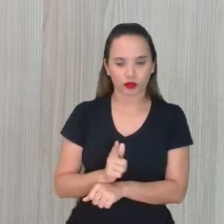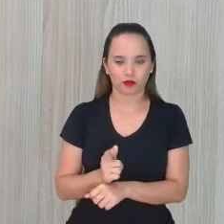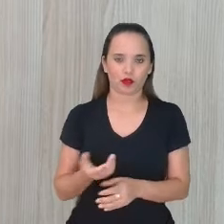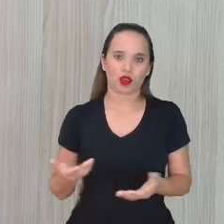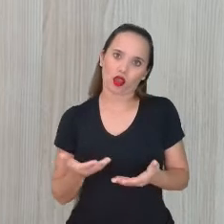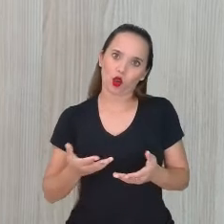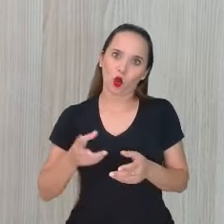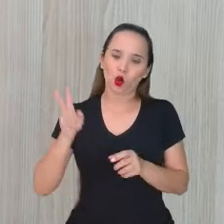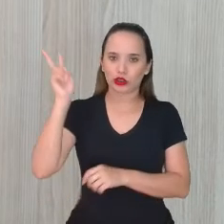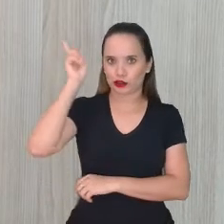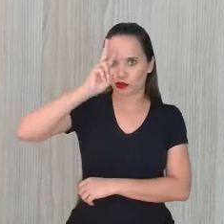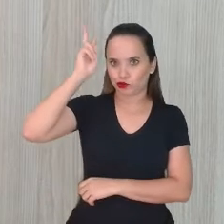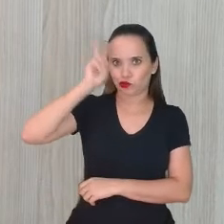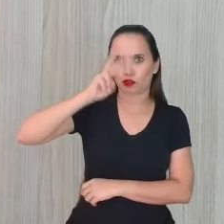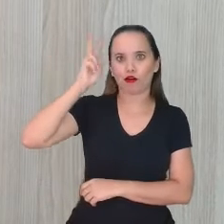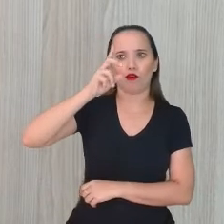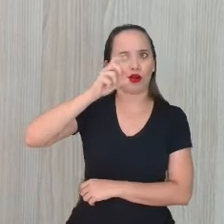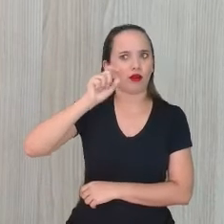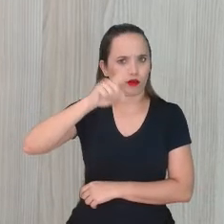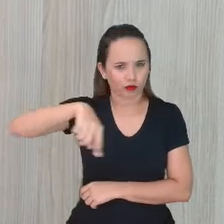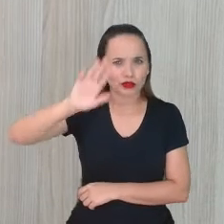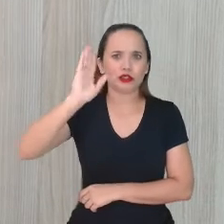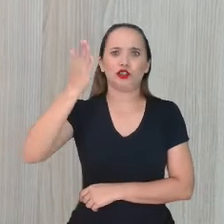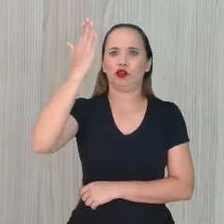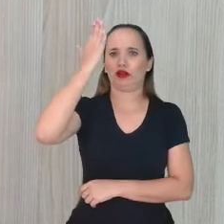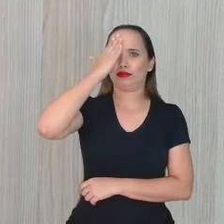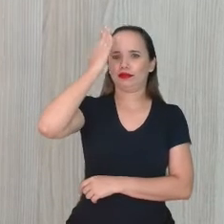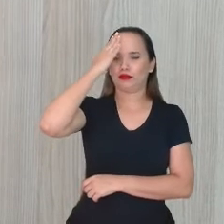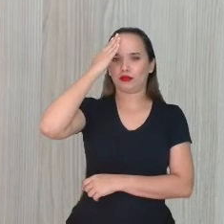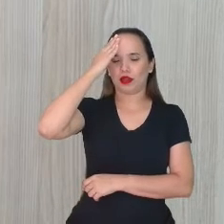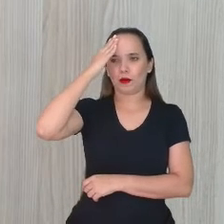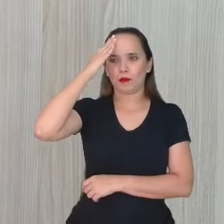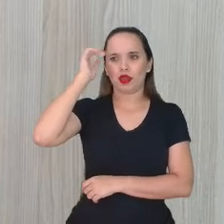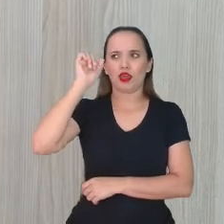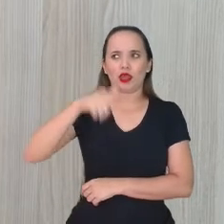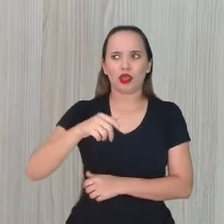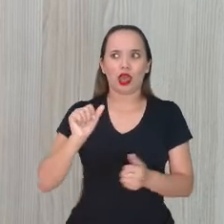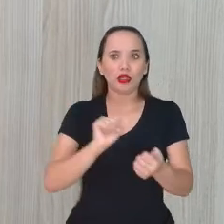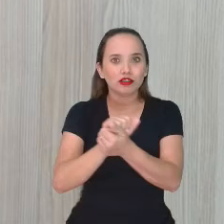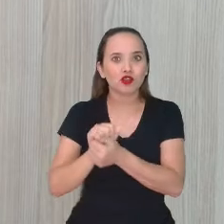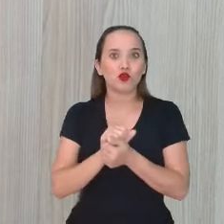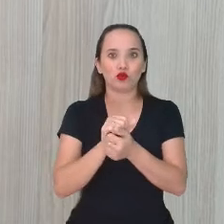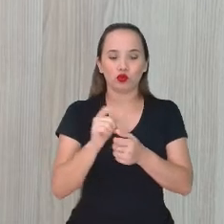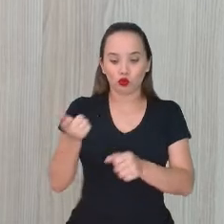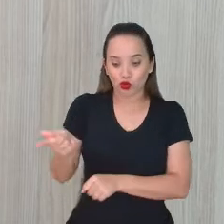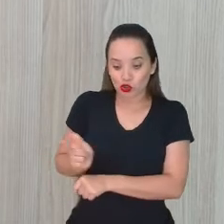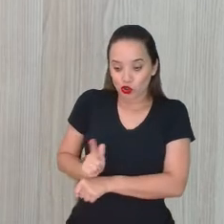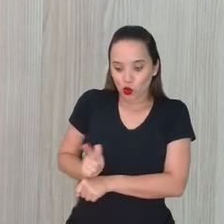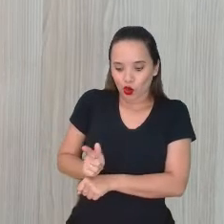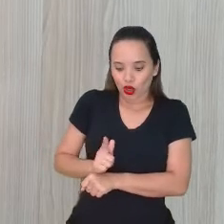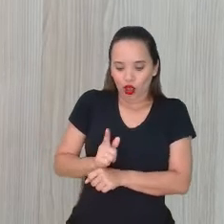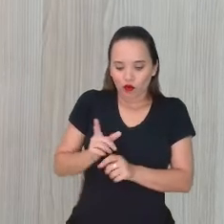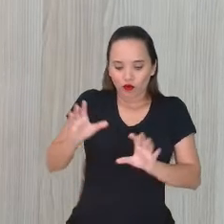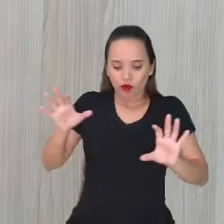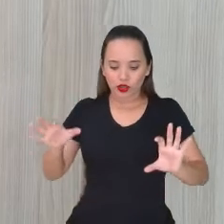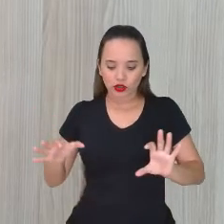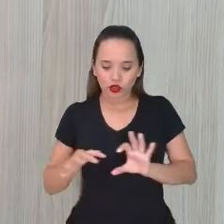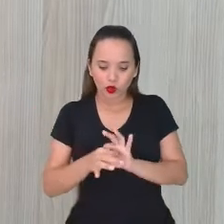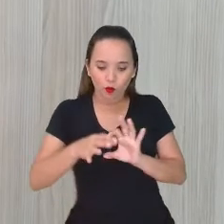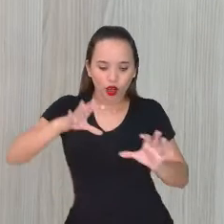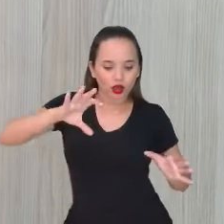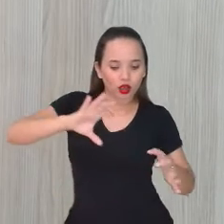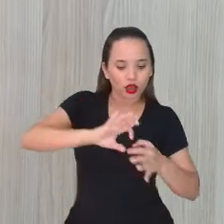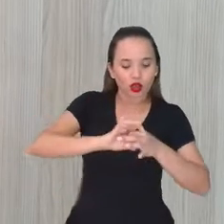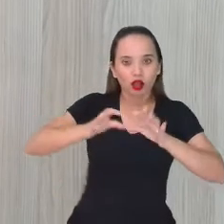história e vocês sabem muito bem, se não sabem, vão saber agora. Está juntíssima da geografia, formando aquela conhecida,